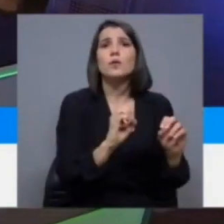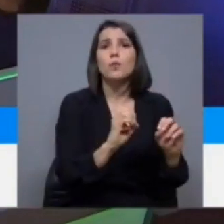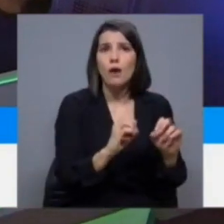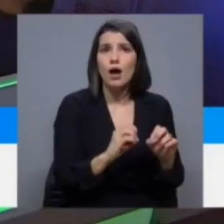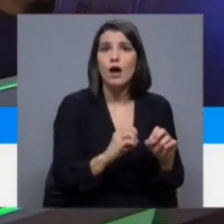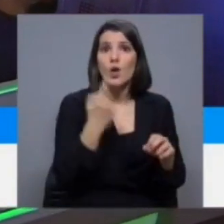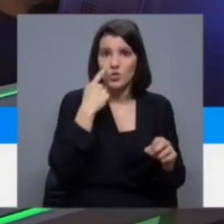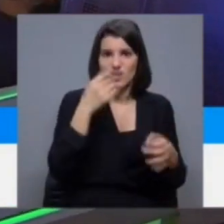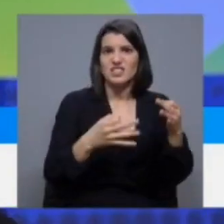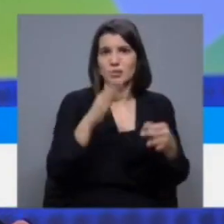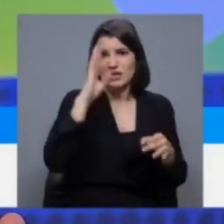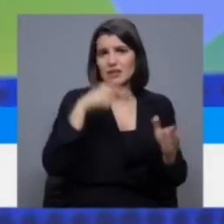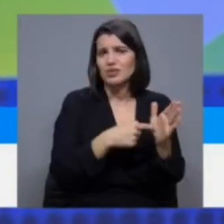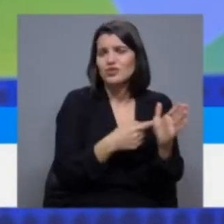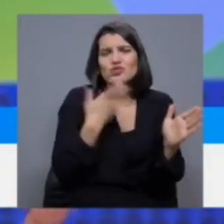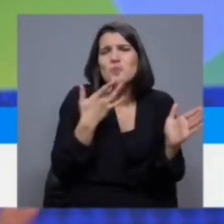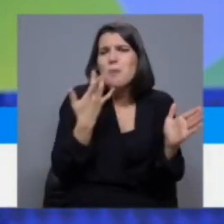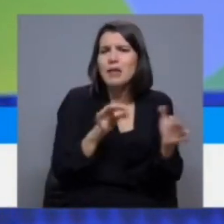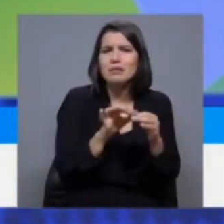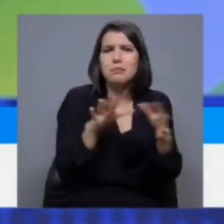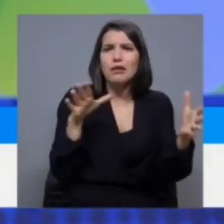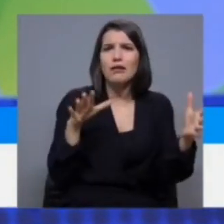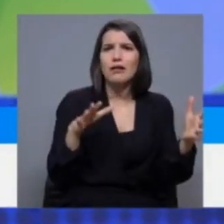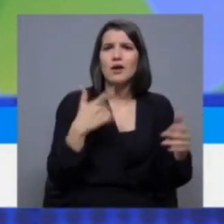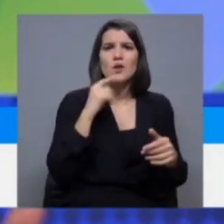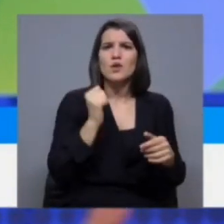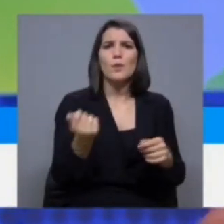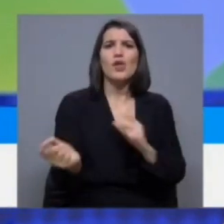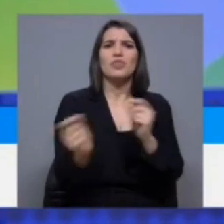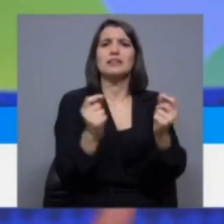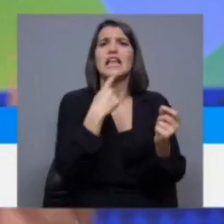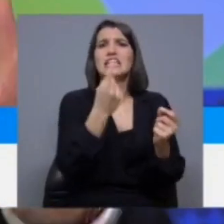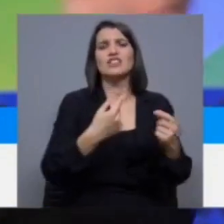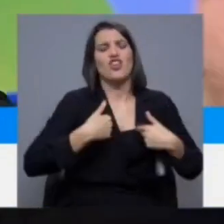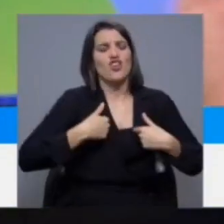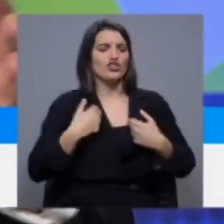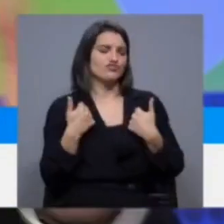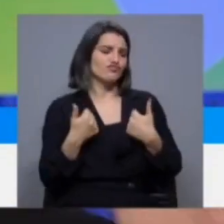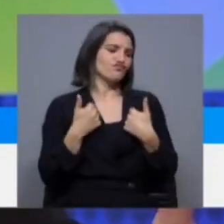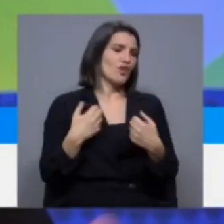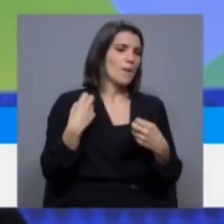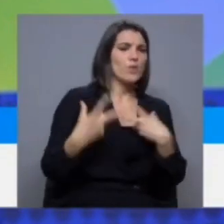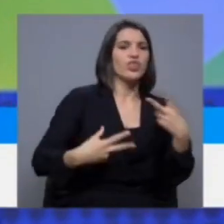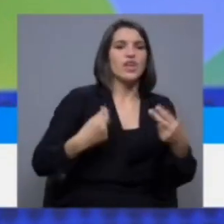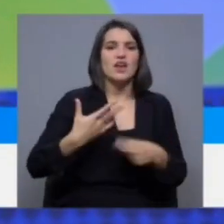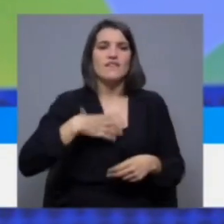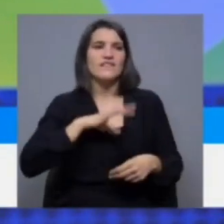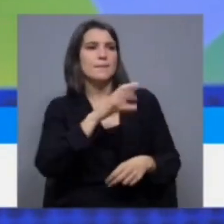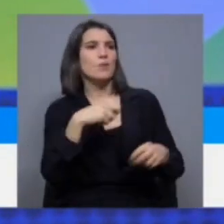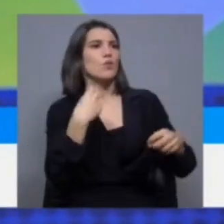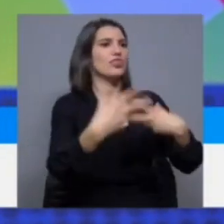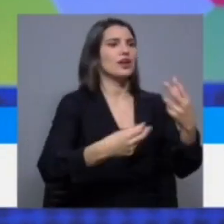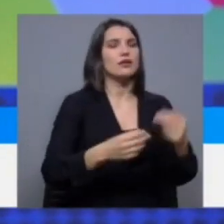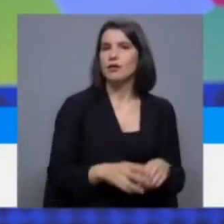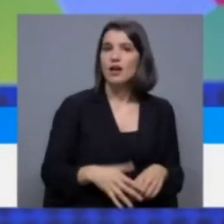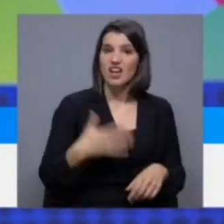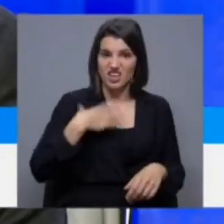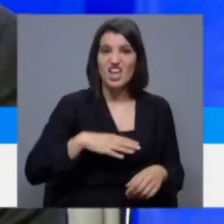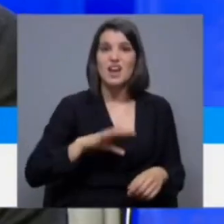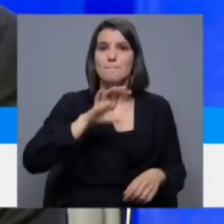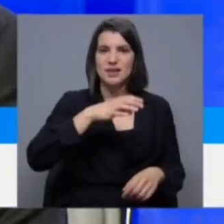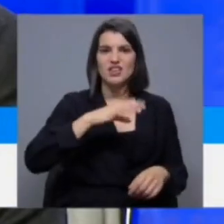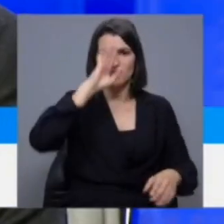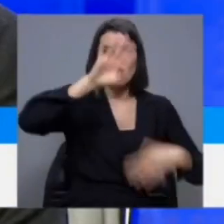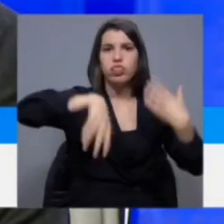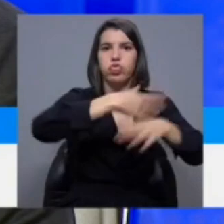quem conhece a justiça só que está ridículo Então hoje eu não posso grande vai ter são os modernos temos que me dá um país mais ainda não jovens que era um país de